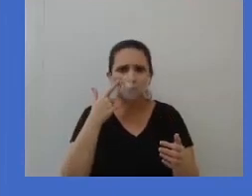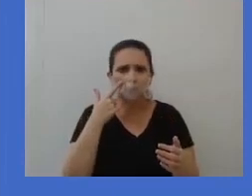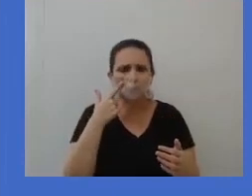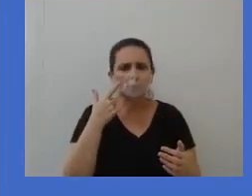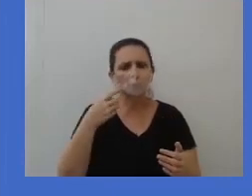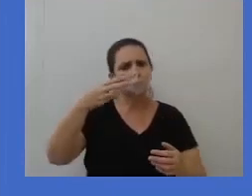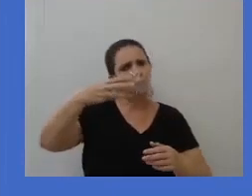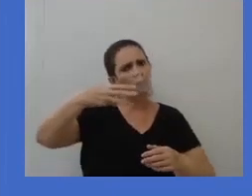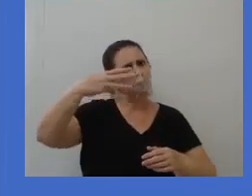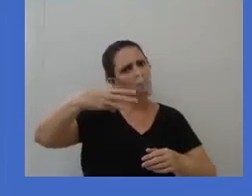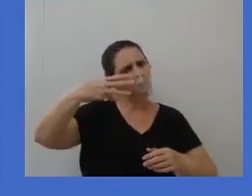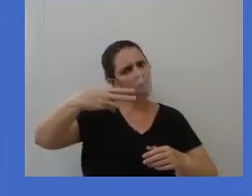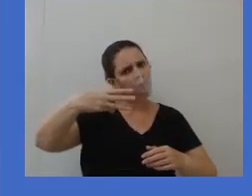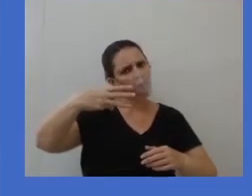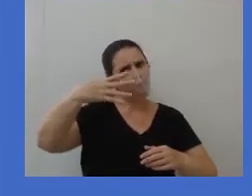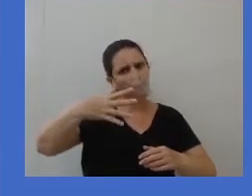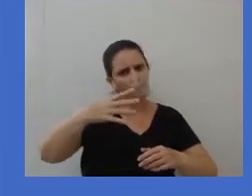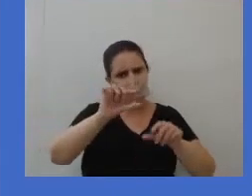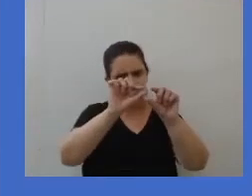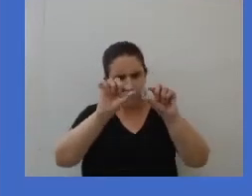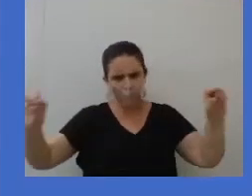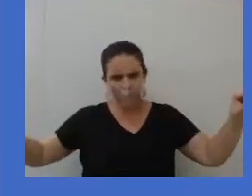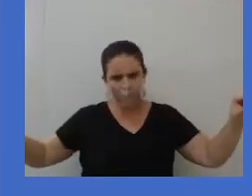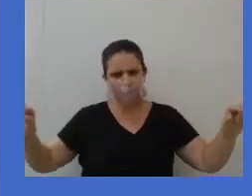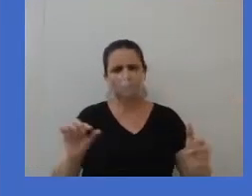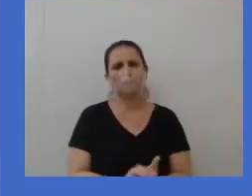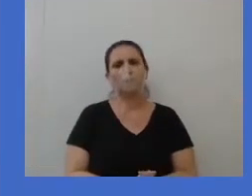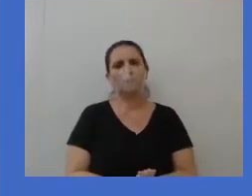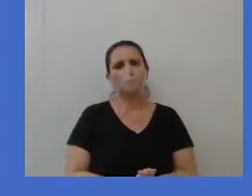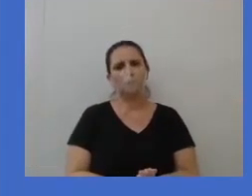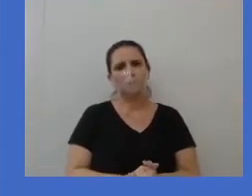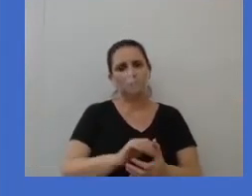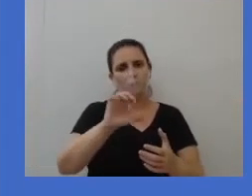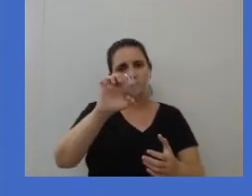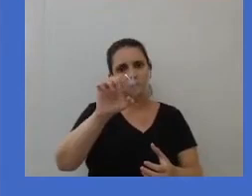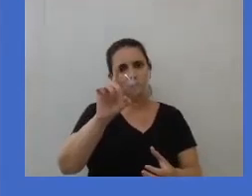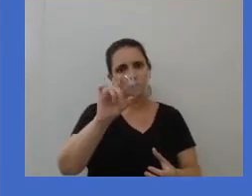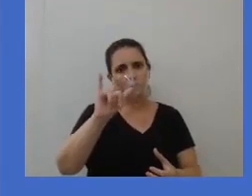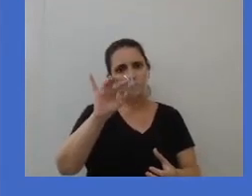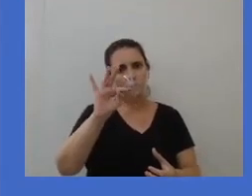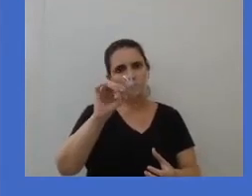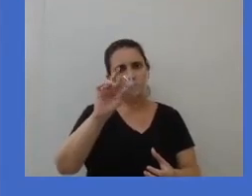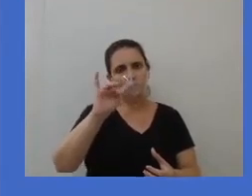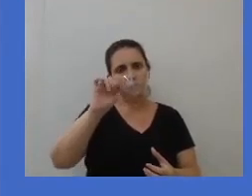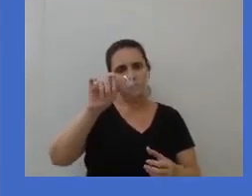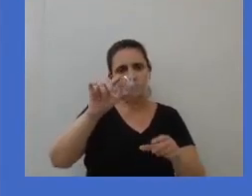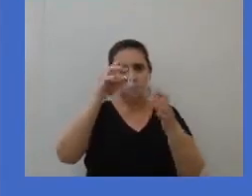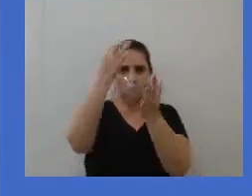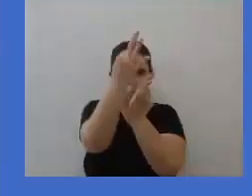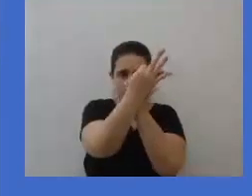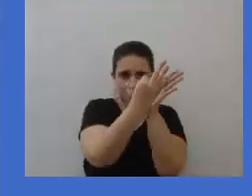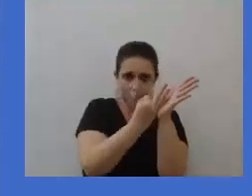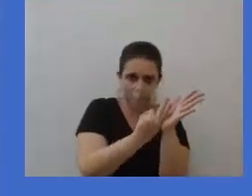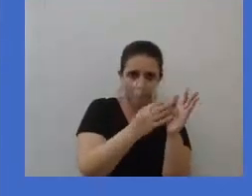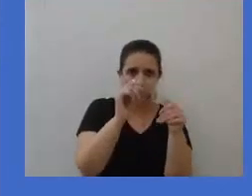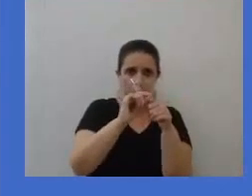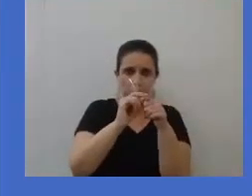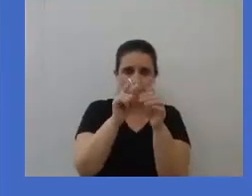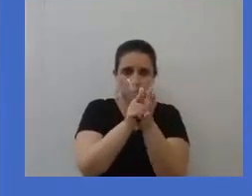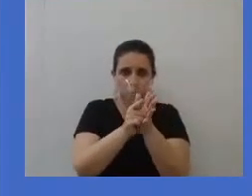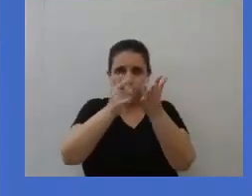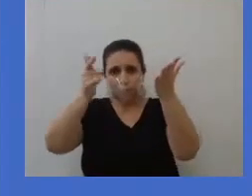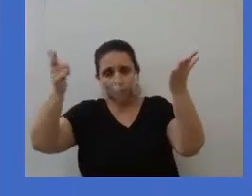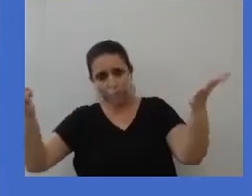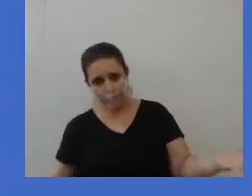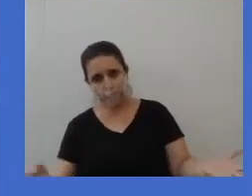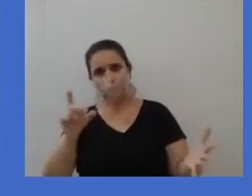na terceira e na quarta linha. O editorial, o texto que foi feito pelo jornal